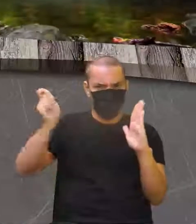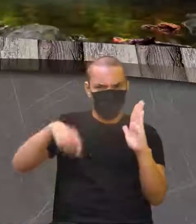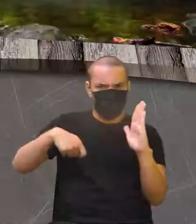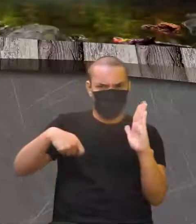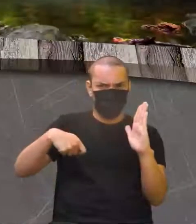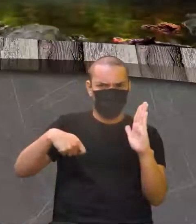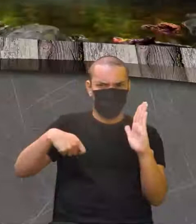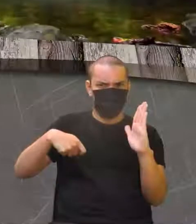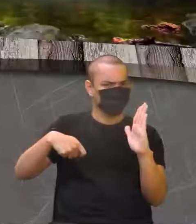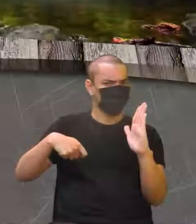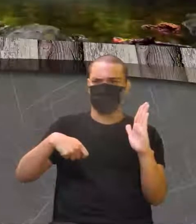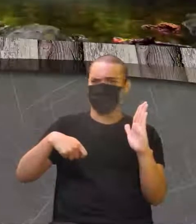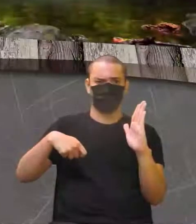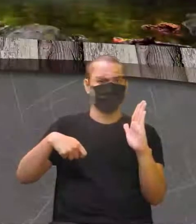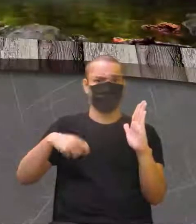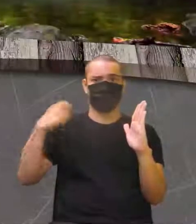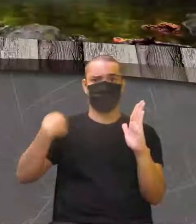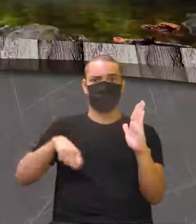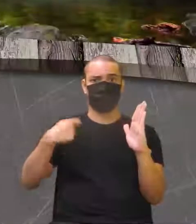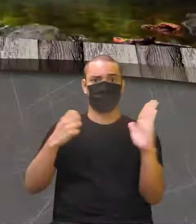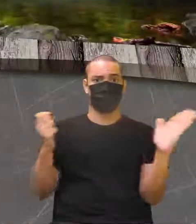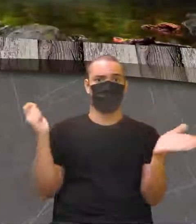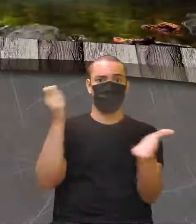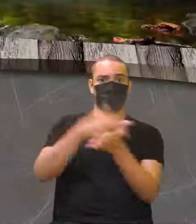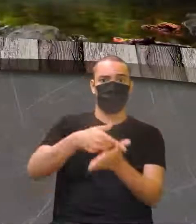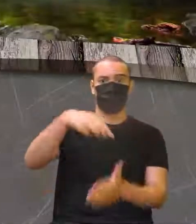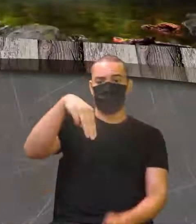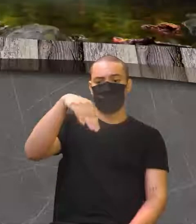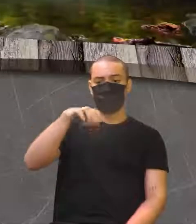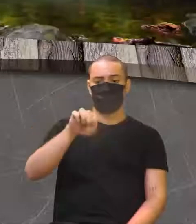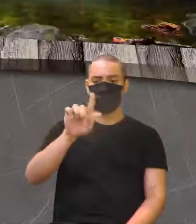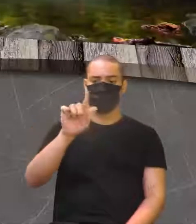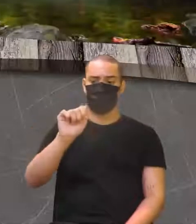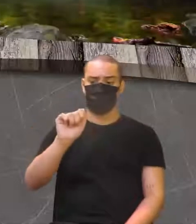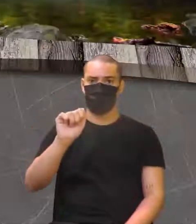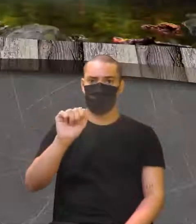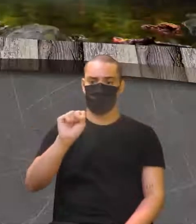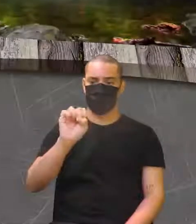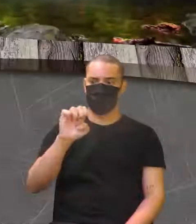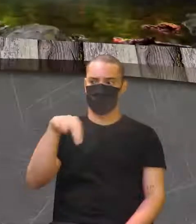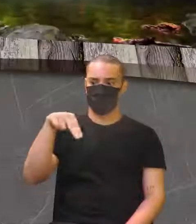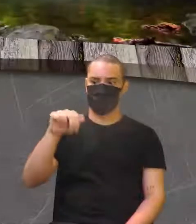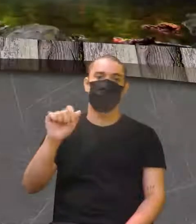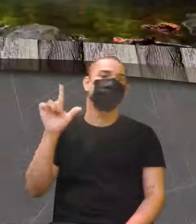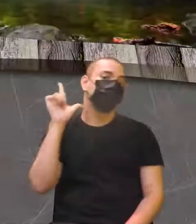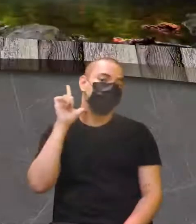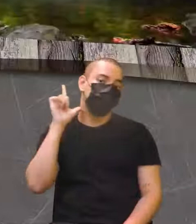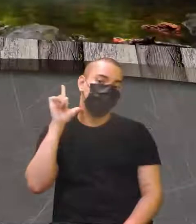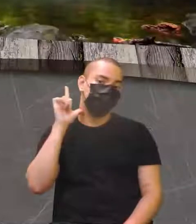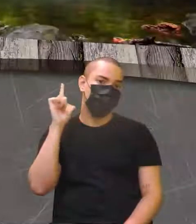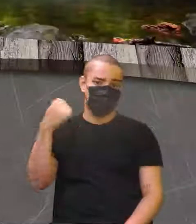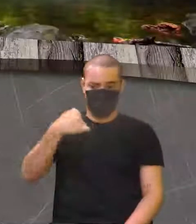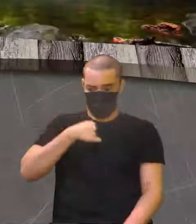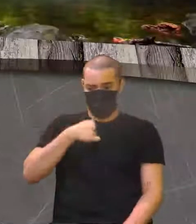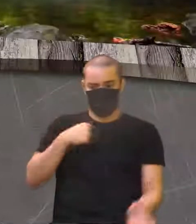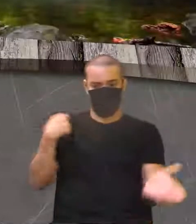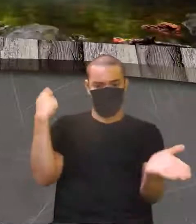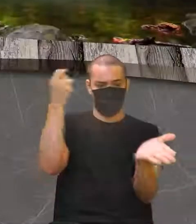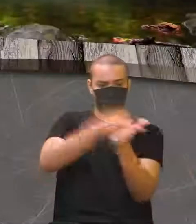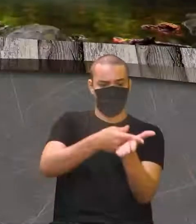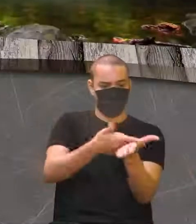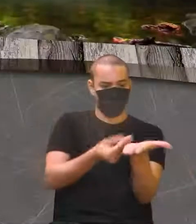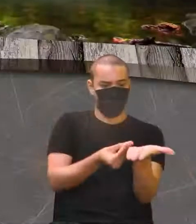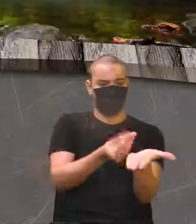nesse evento? Não. Vou ser sorteada lá na loteria. Nunca joguei. Só se jogar por mim, né? Mas não